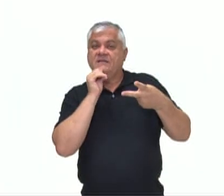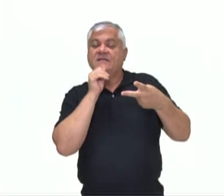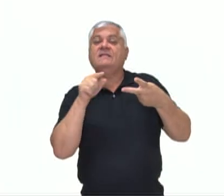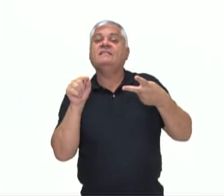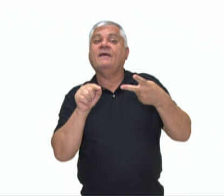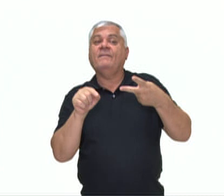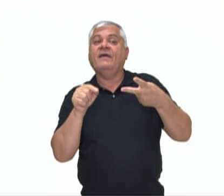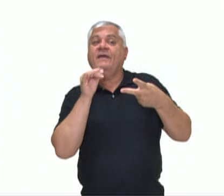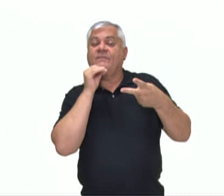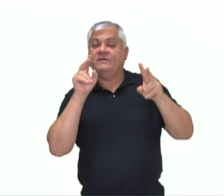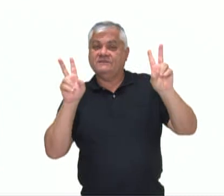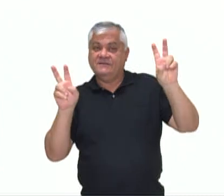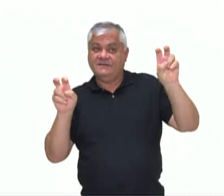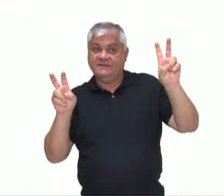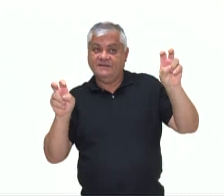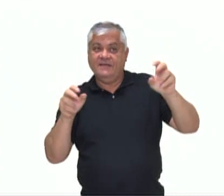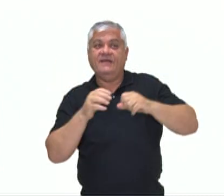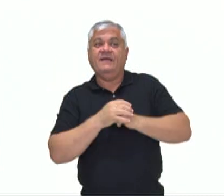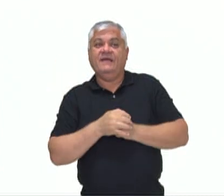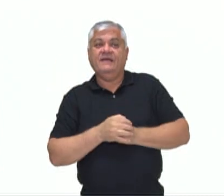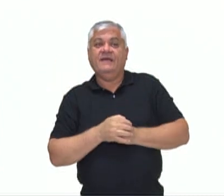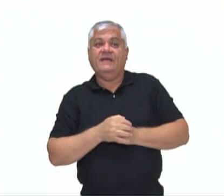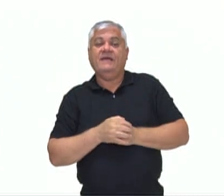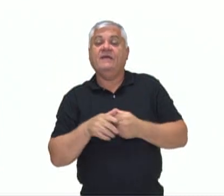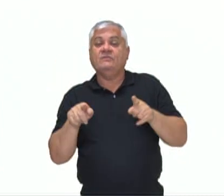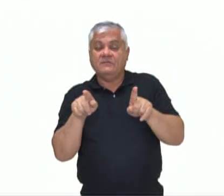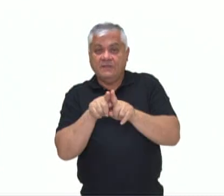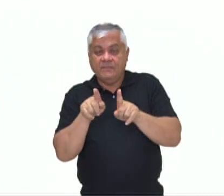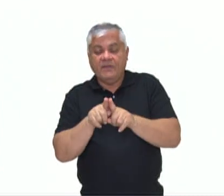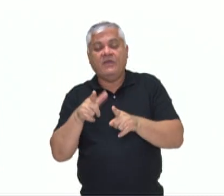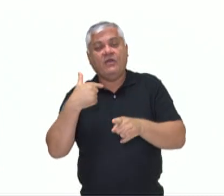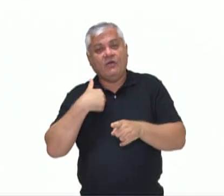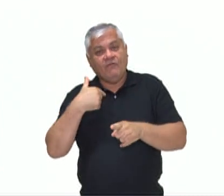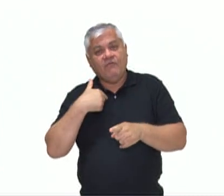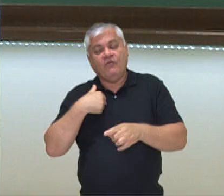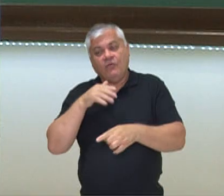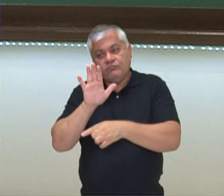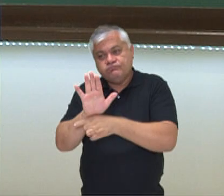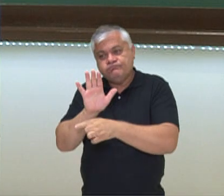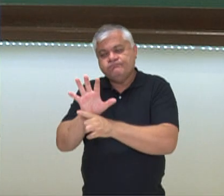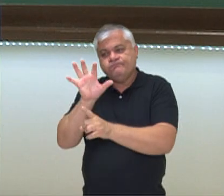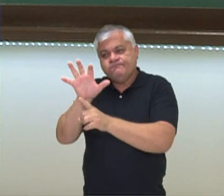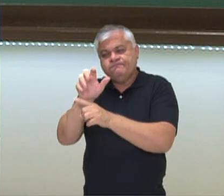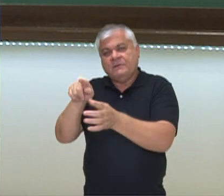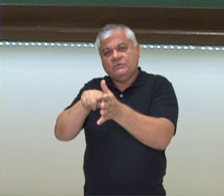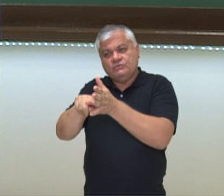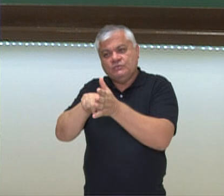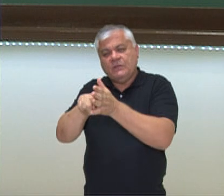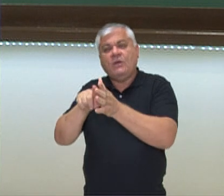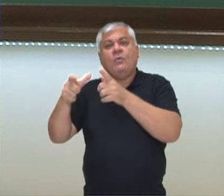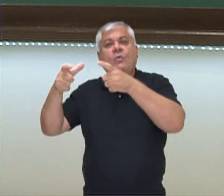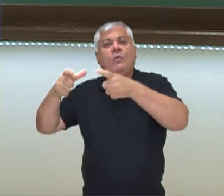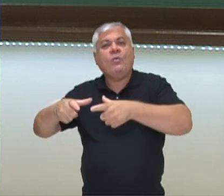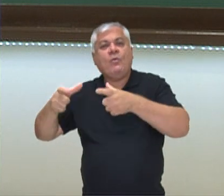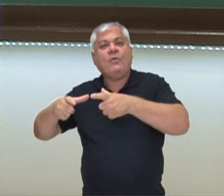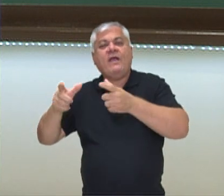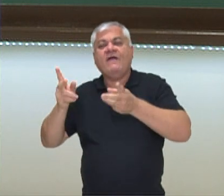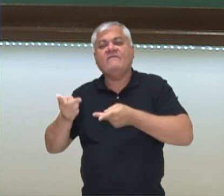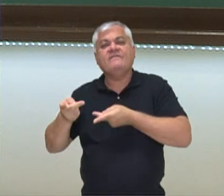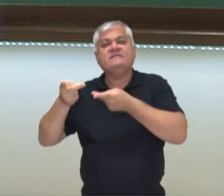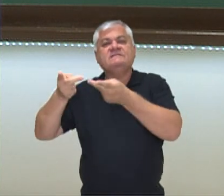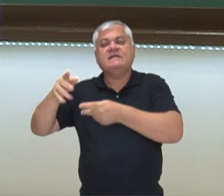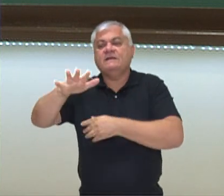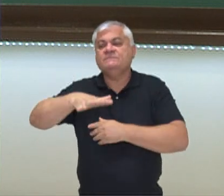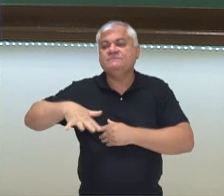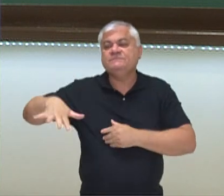about interesting field trips to my class. E aí, se você pudesse pesquisar algum lugar para fazer uma visita de